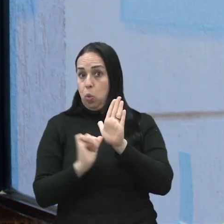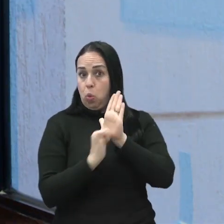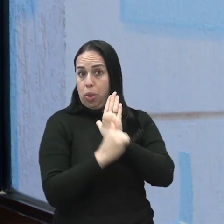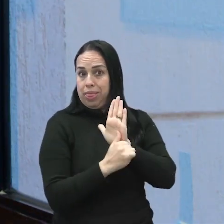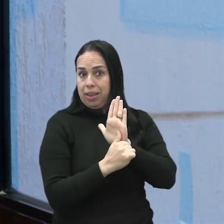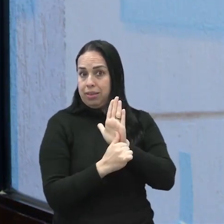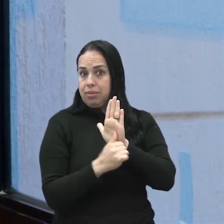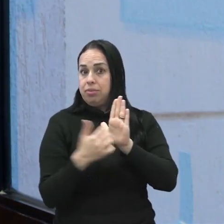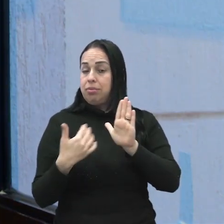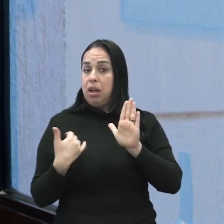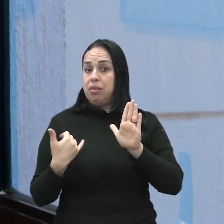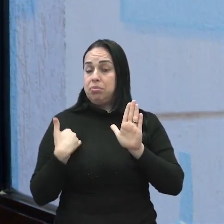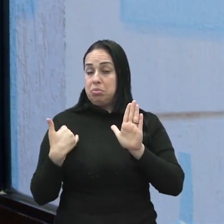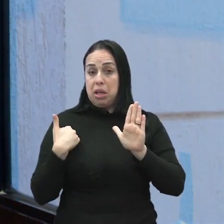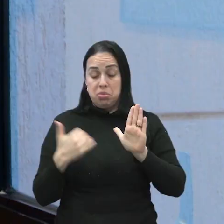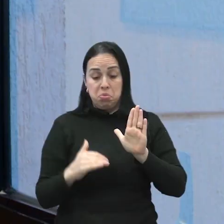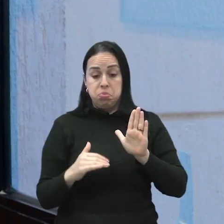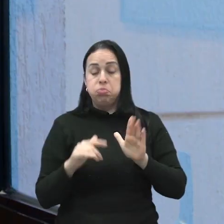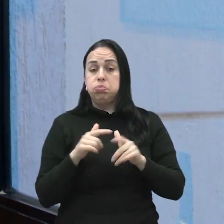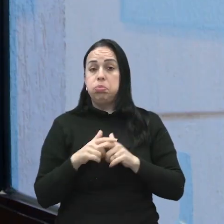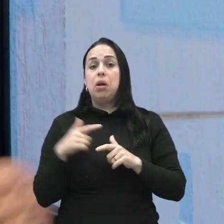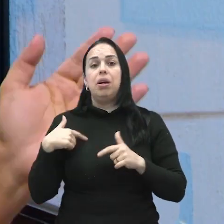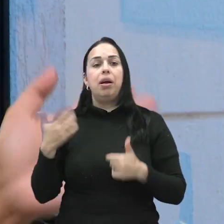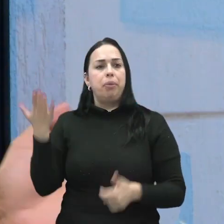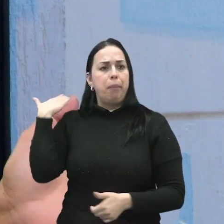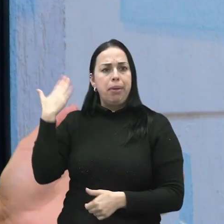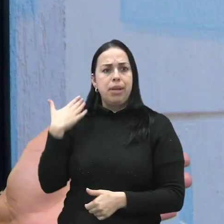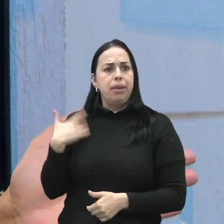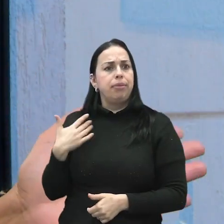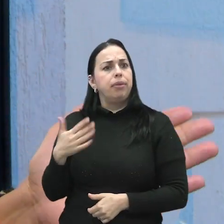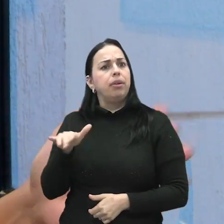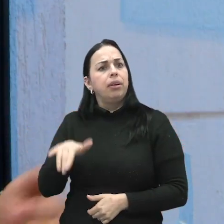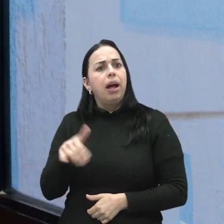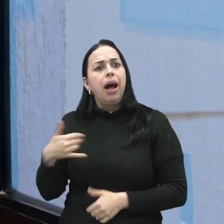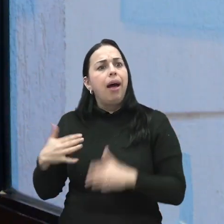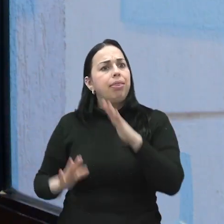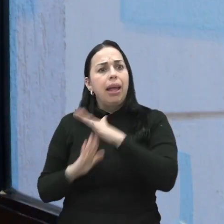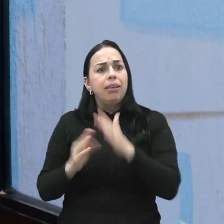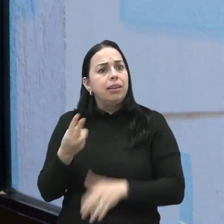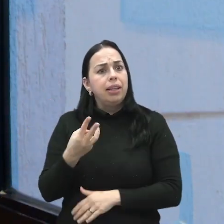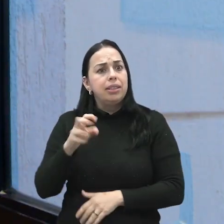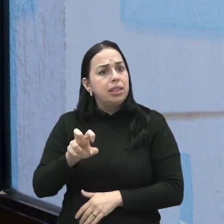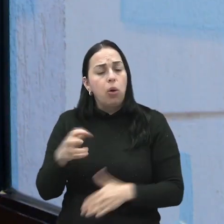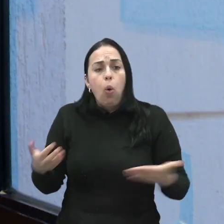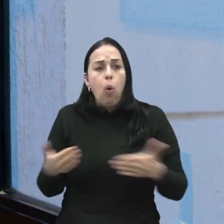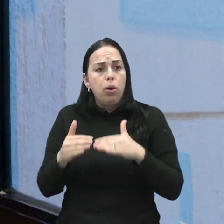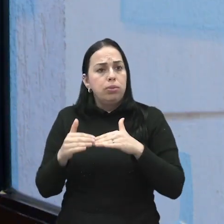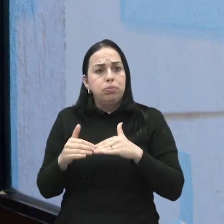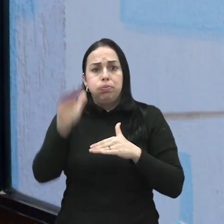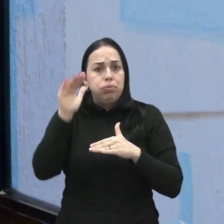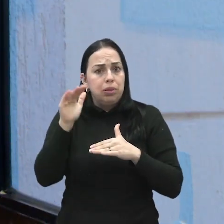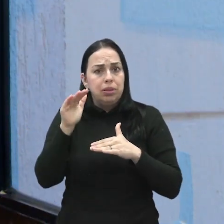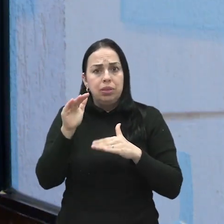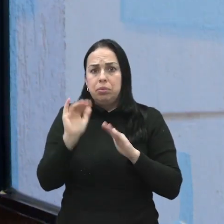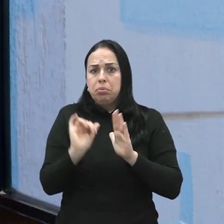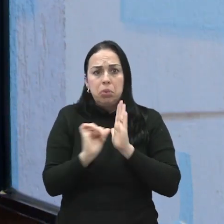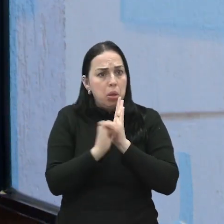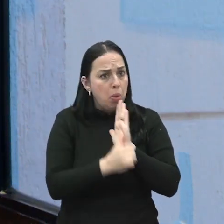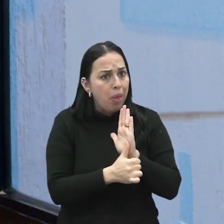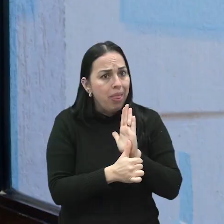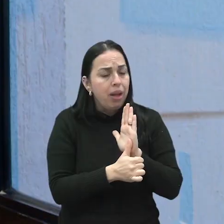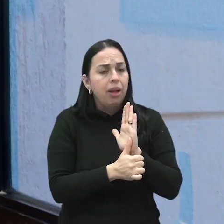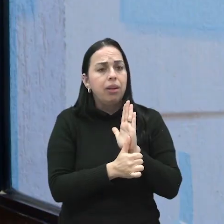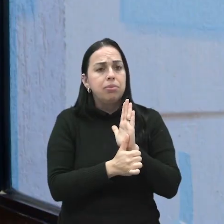com trissomia 21 está aumentando. Antigamente era de 35 anos. Hoje a expectativa de vida de